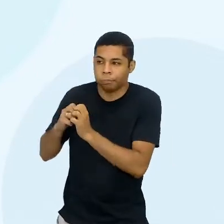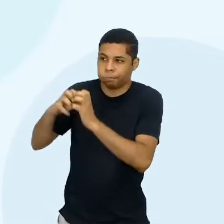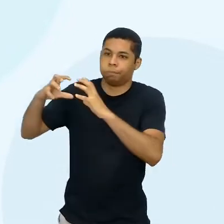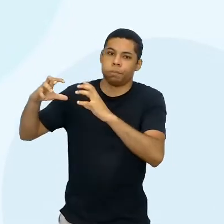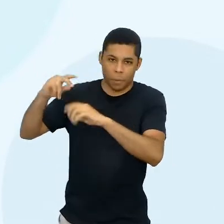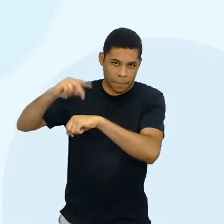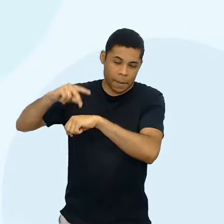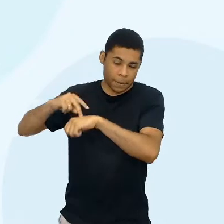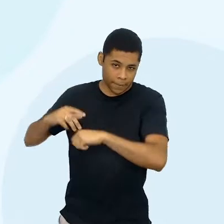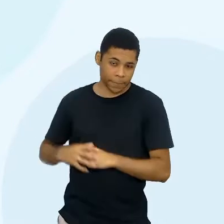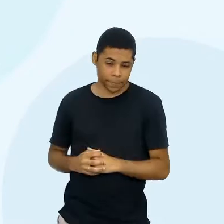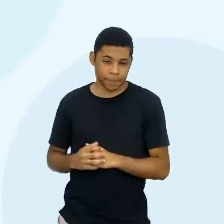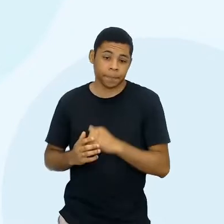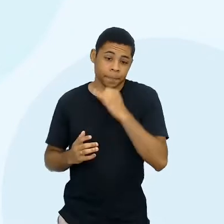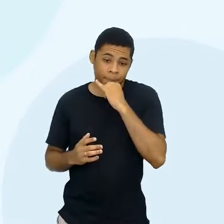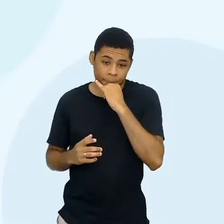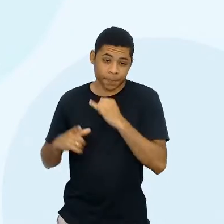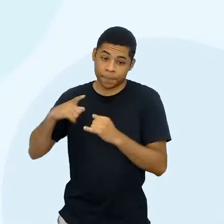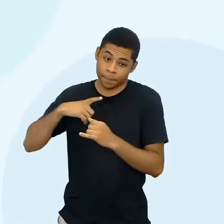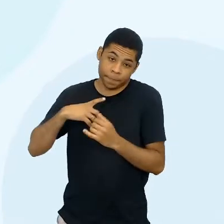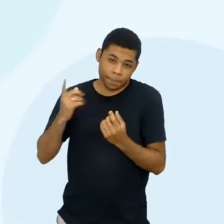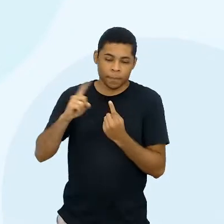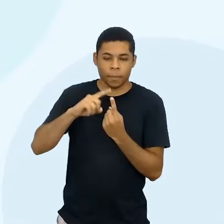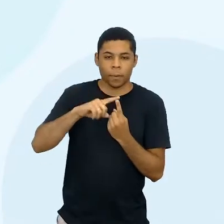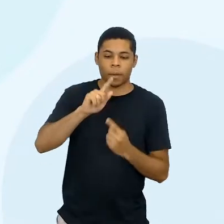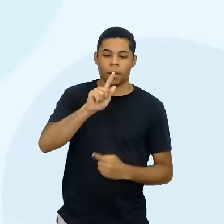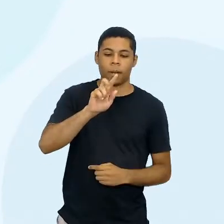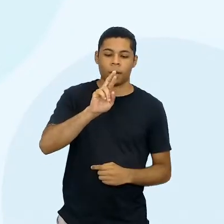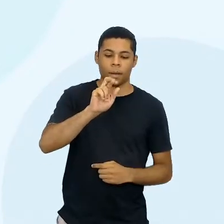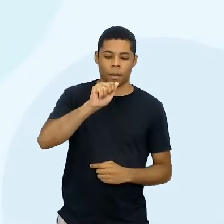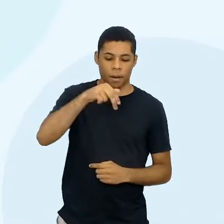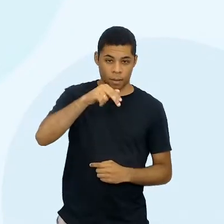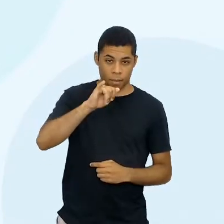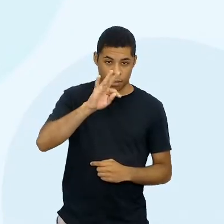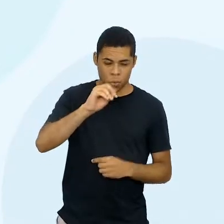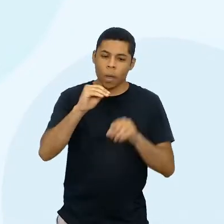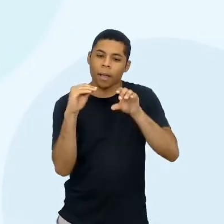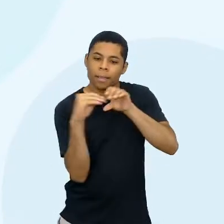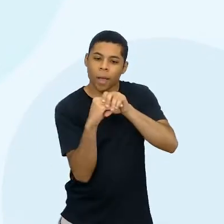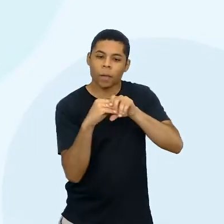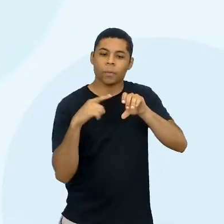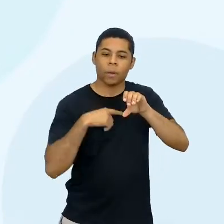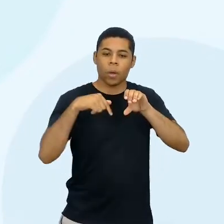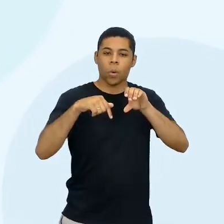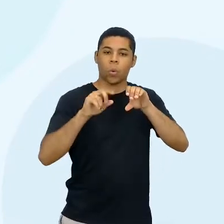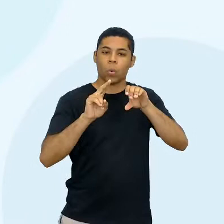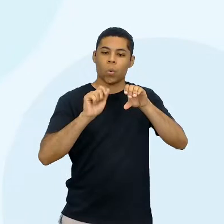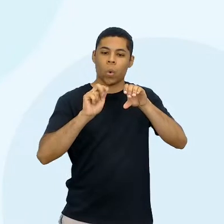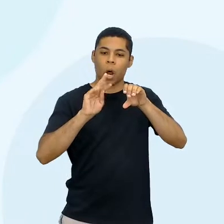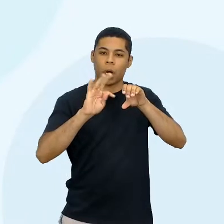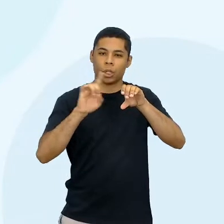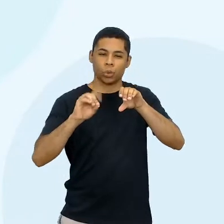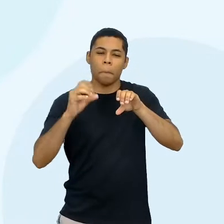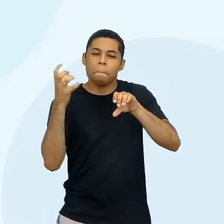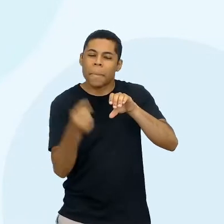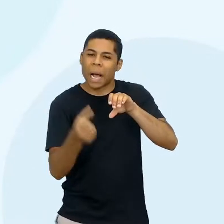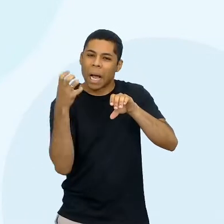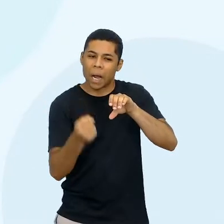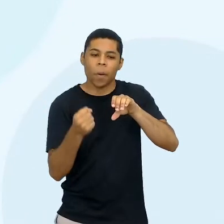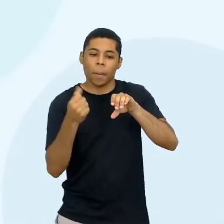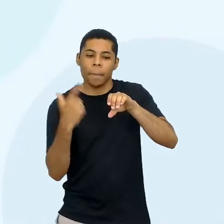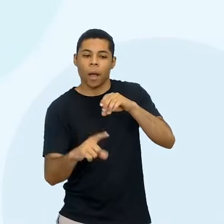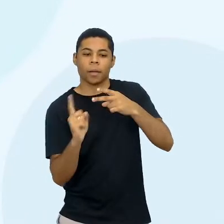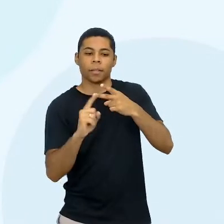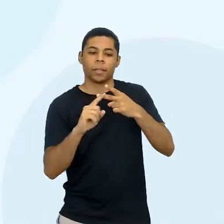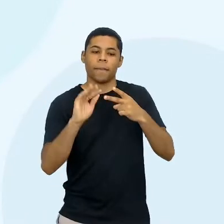considerável. Então temos aí o granito, né, por exemplo, que é formado por quartzo, feldespato e muito frequentemente